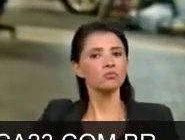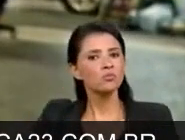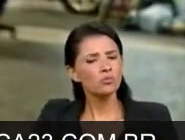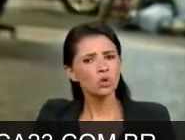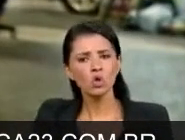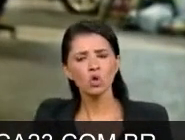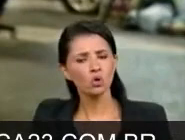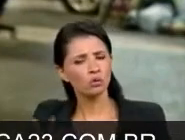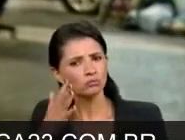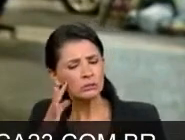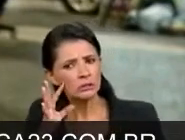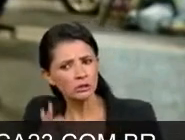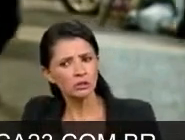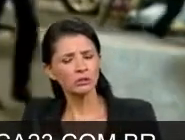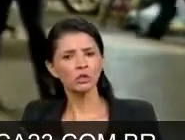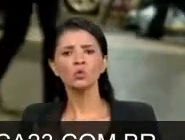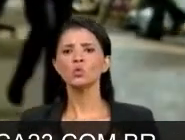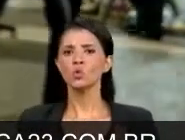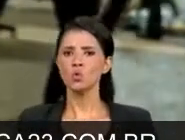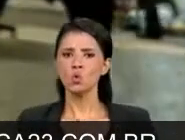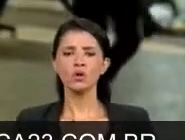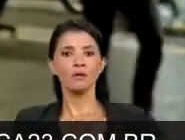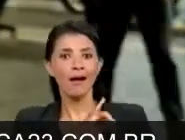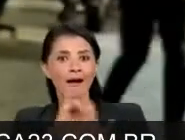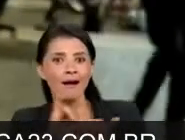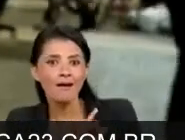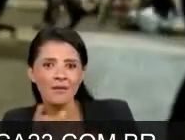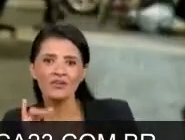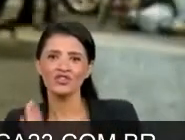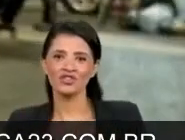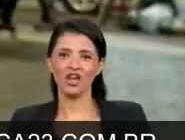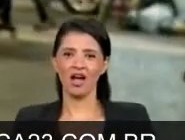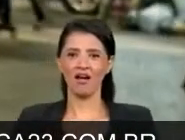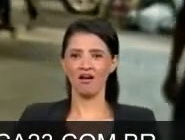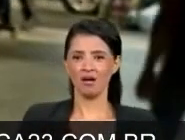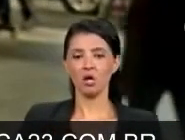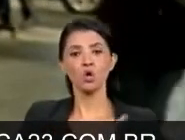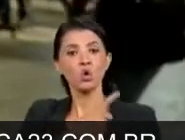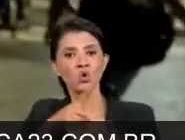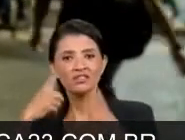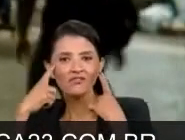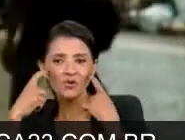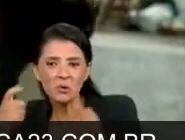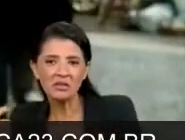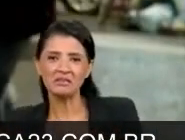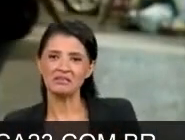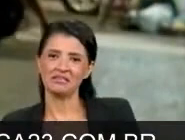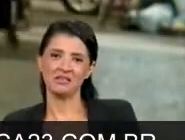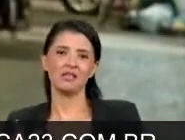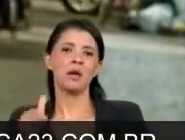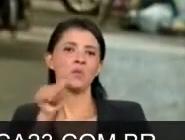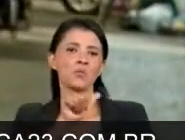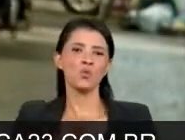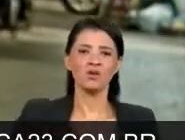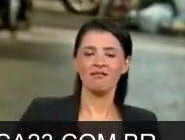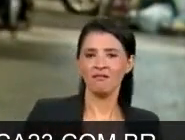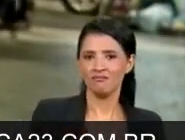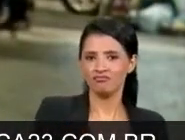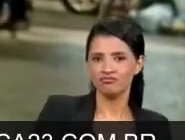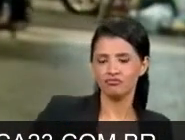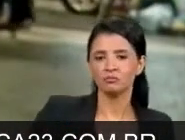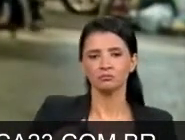grande se levarmos em conta todas as campanhas já feitas contra a violência às mulheres, todas as campanhas